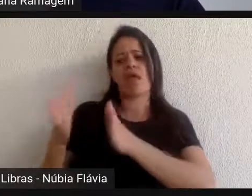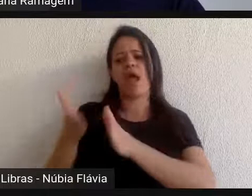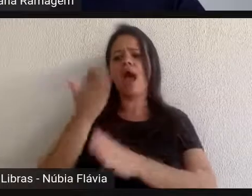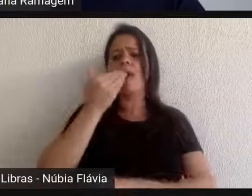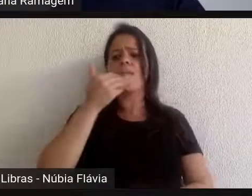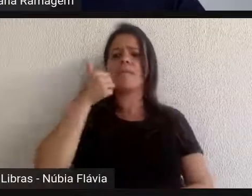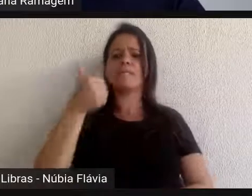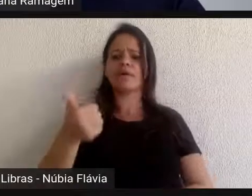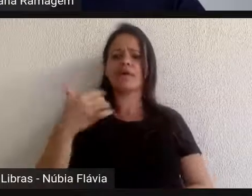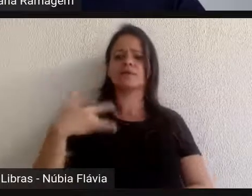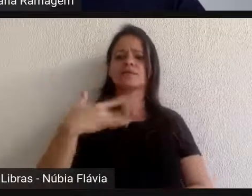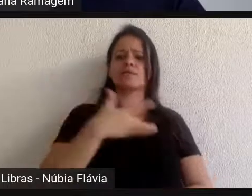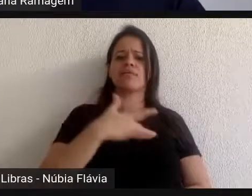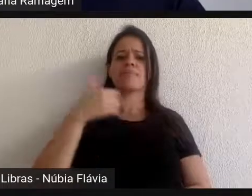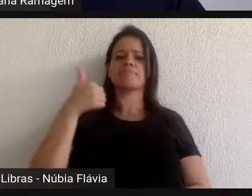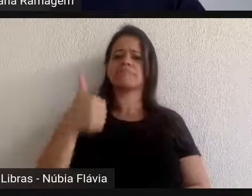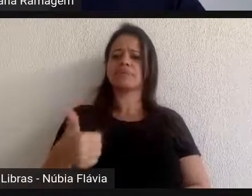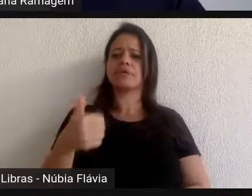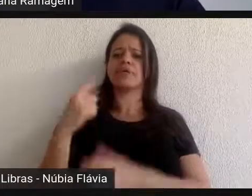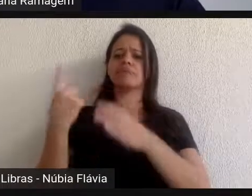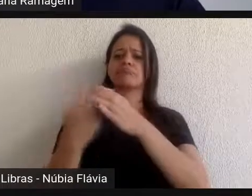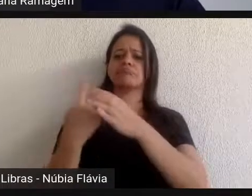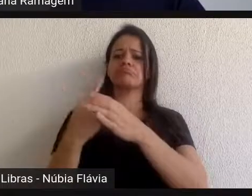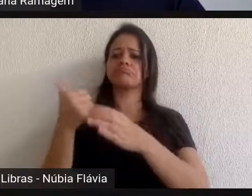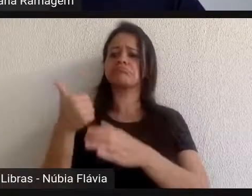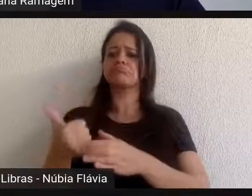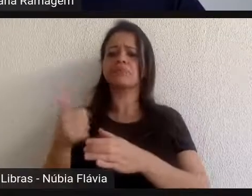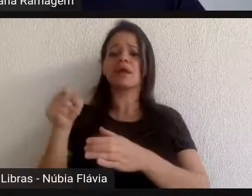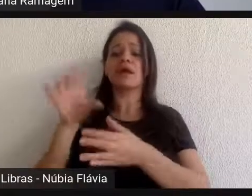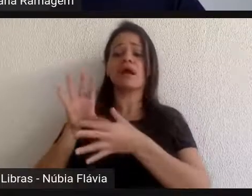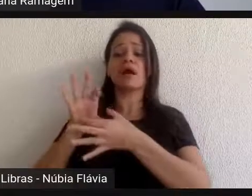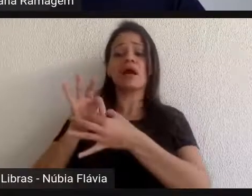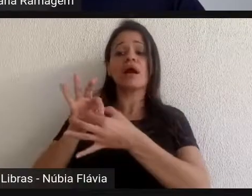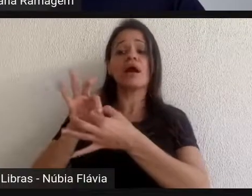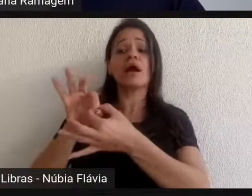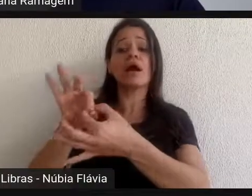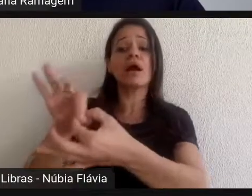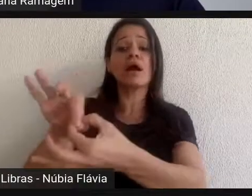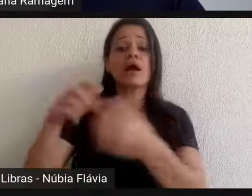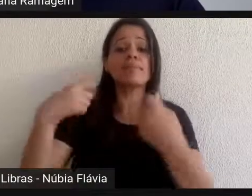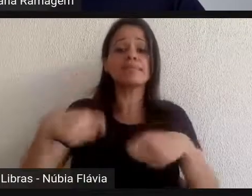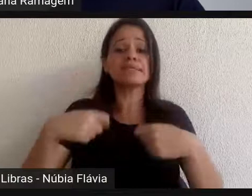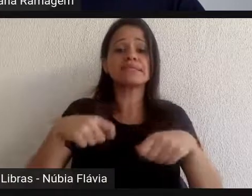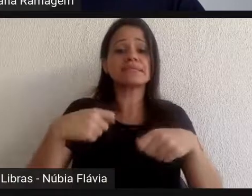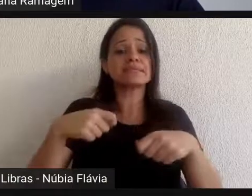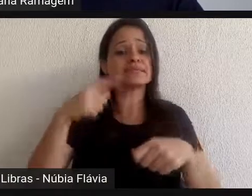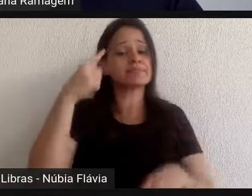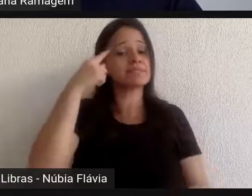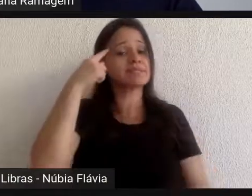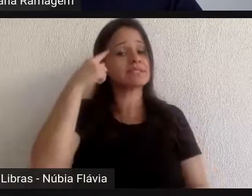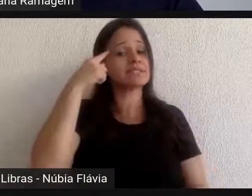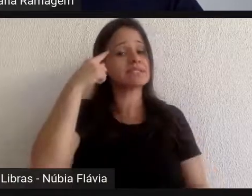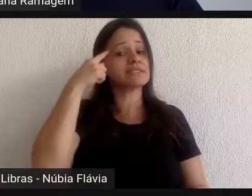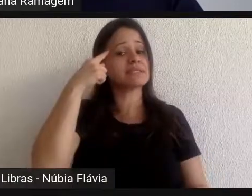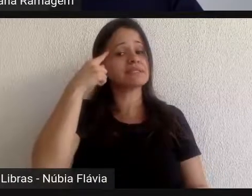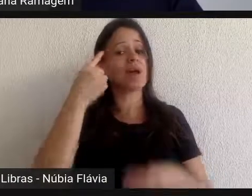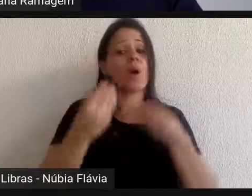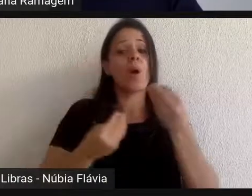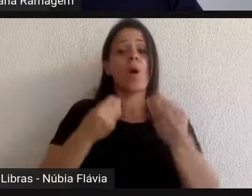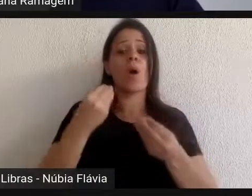e acabam tendo sintomas, desenvolvendo formas muito desagradáveis da doença, mesmo que elas não tenham